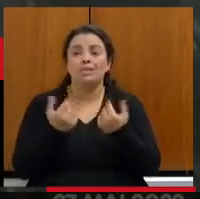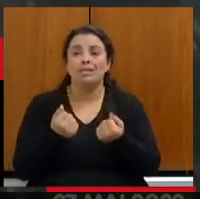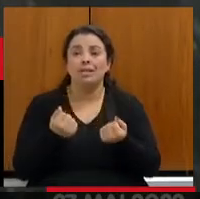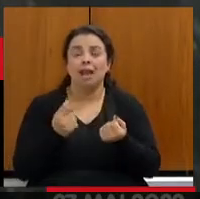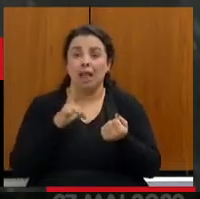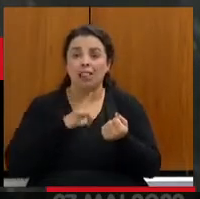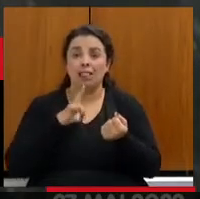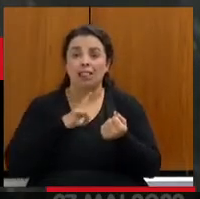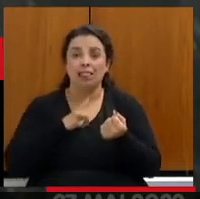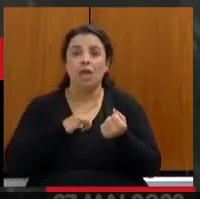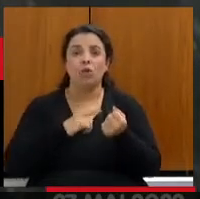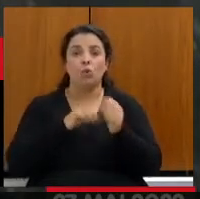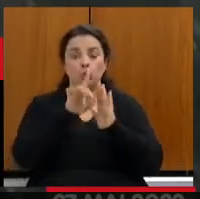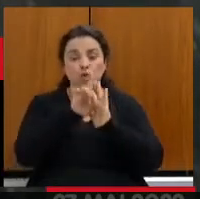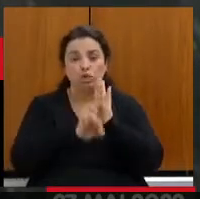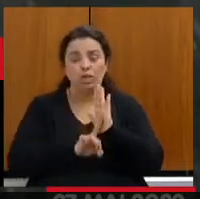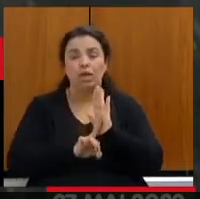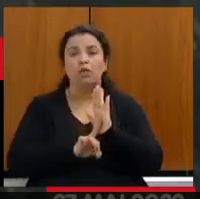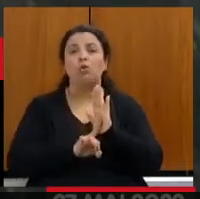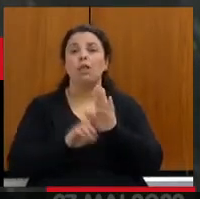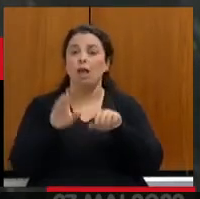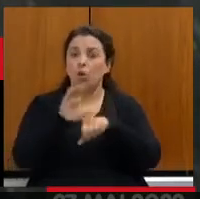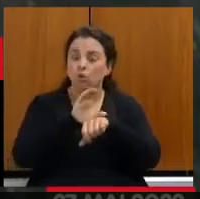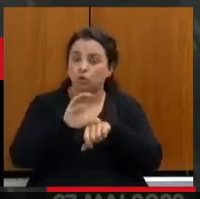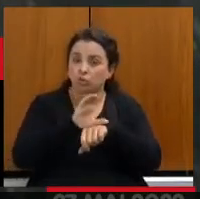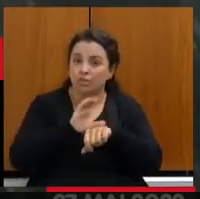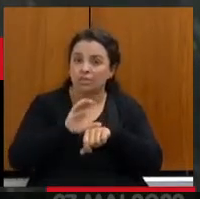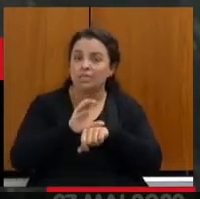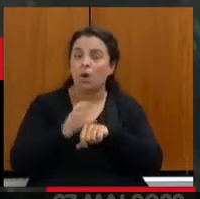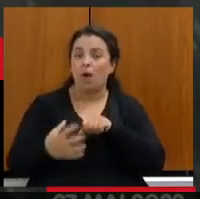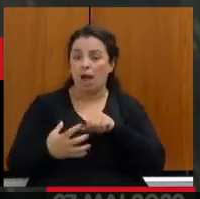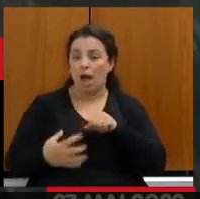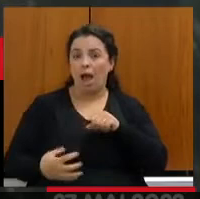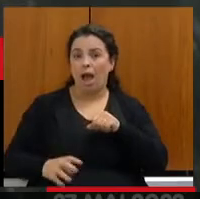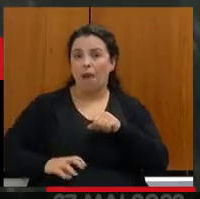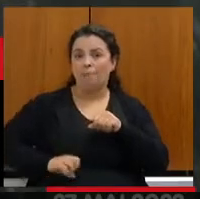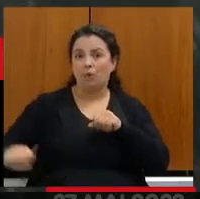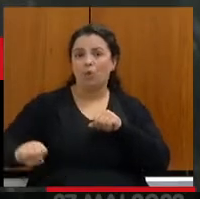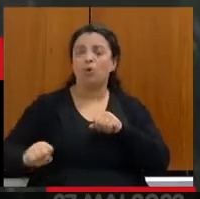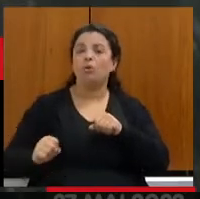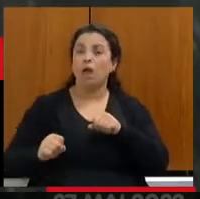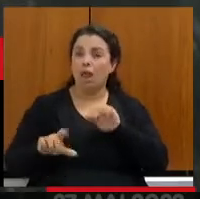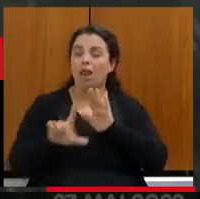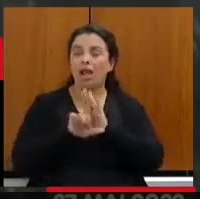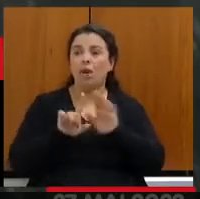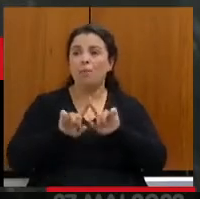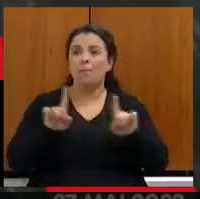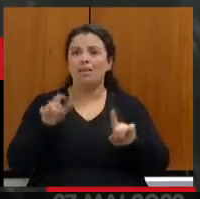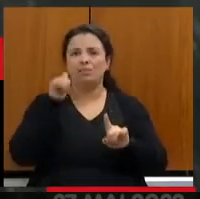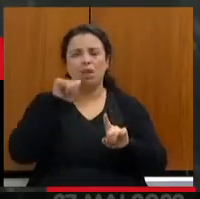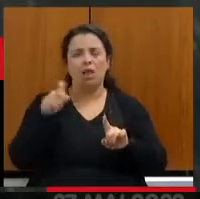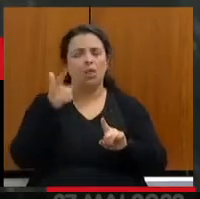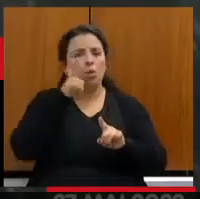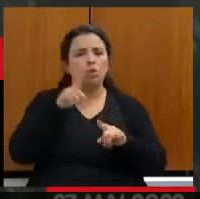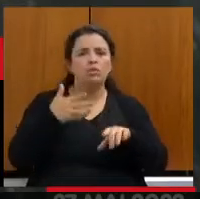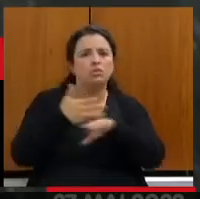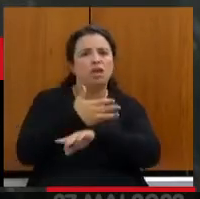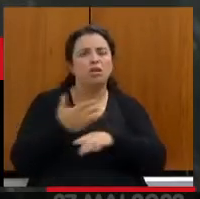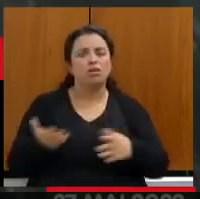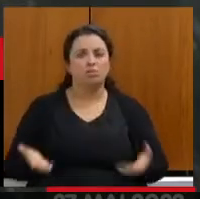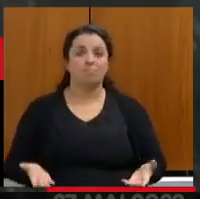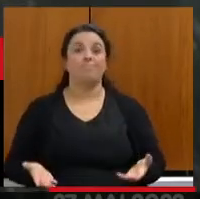constitucional o aborto legal Às mulheres não consigo acessar sejam revit mais usadas e que nós não